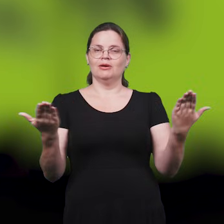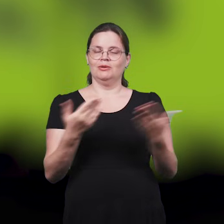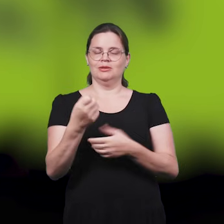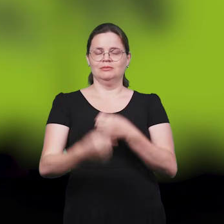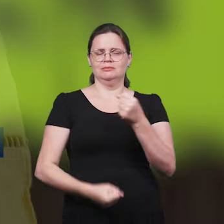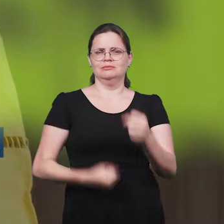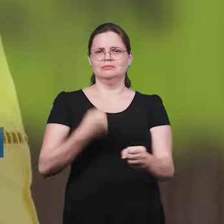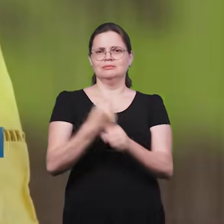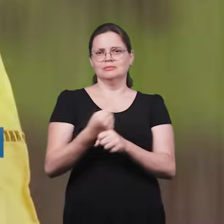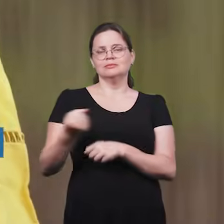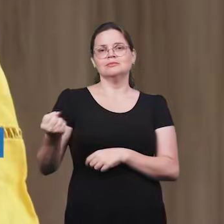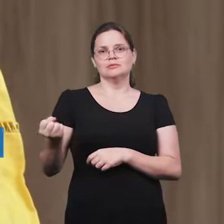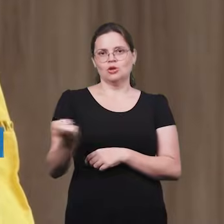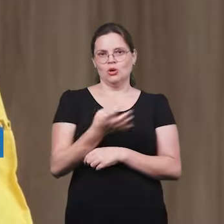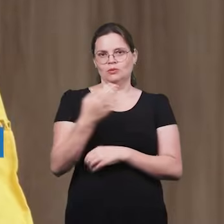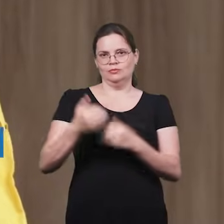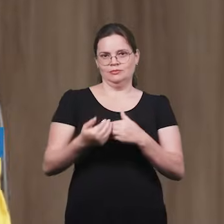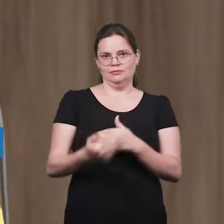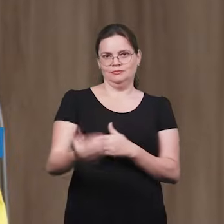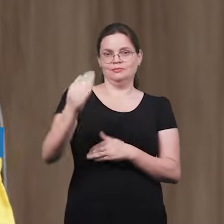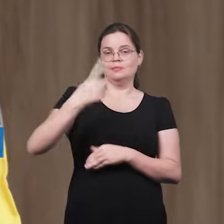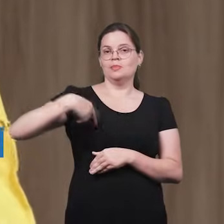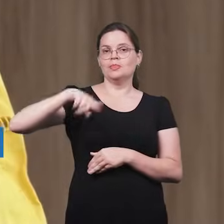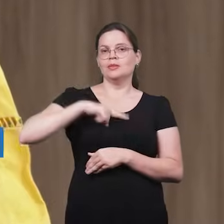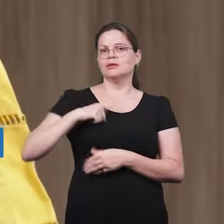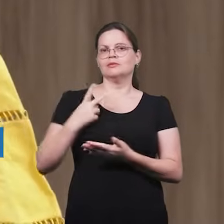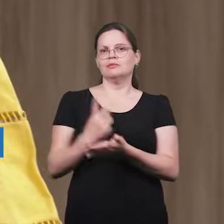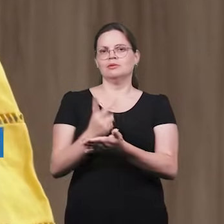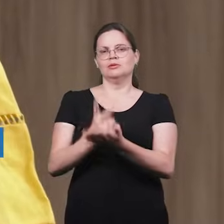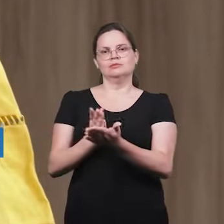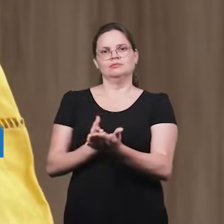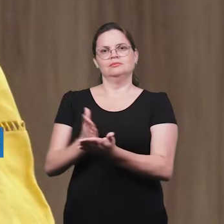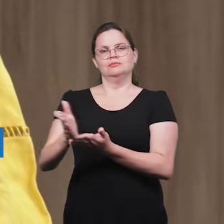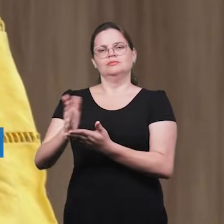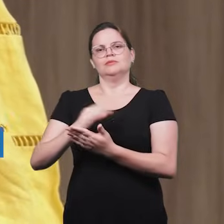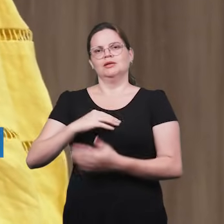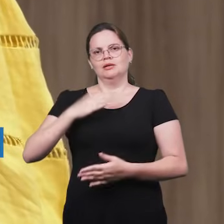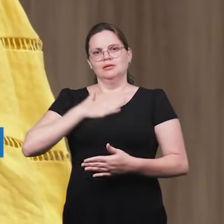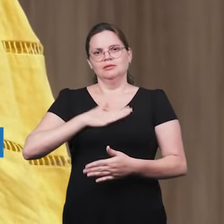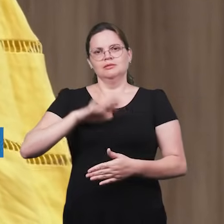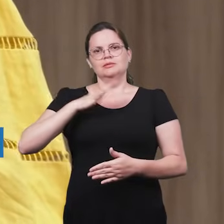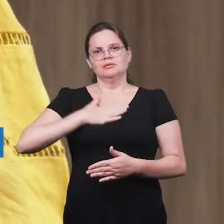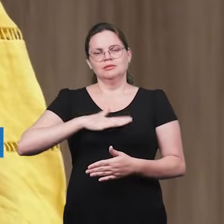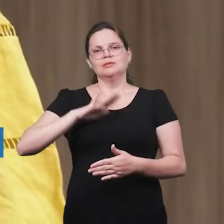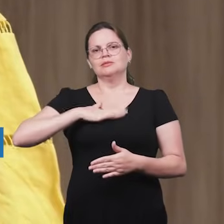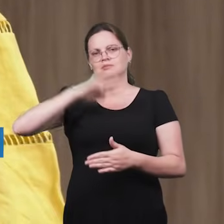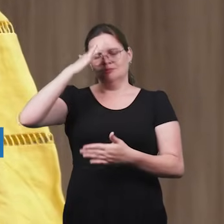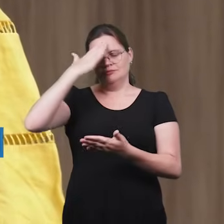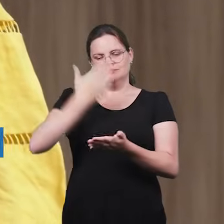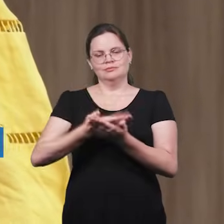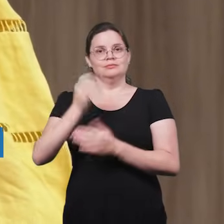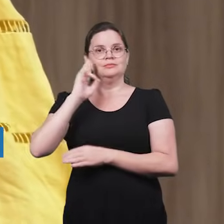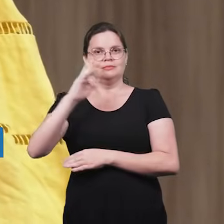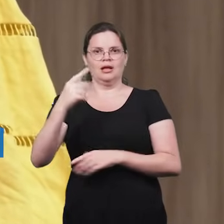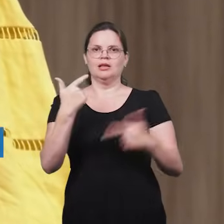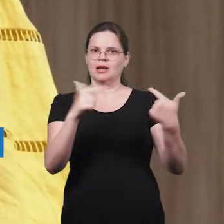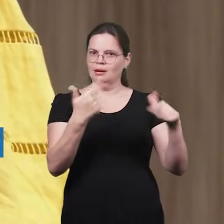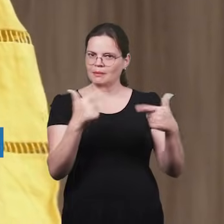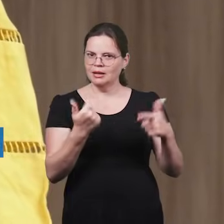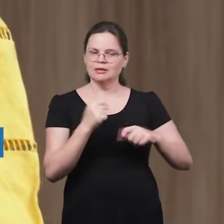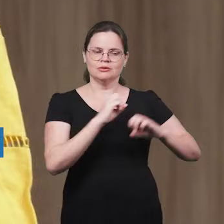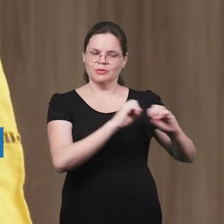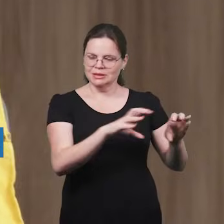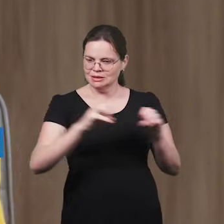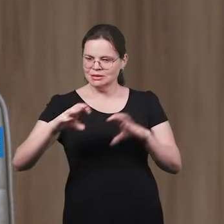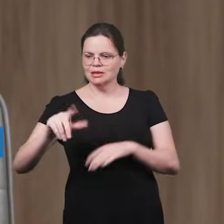que nós possamos permanecer descansando no Senhor, trabalhando, ensinando. Não quer dizer, Kézia, que